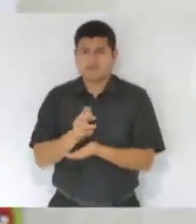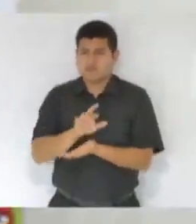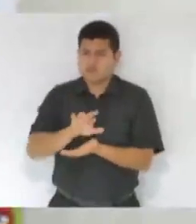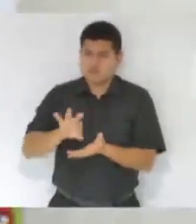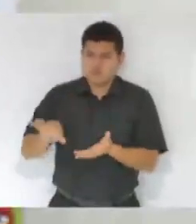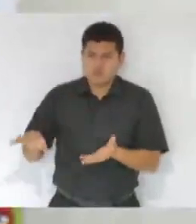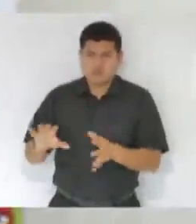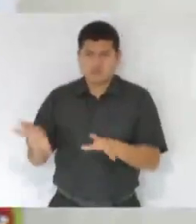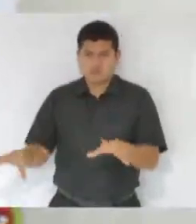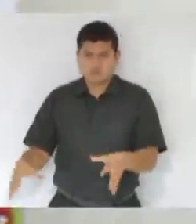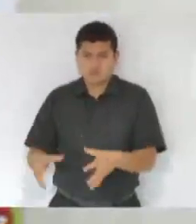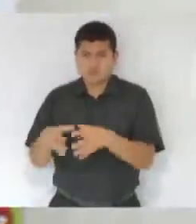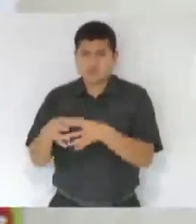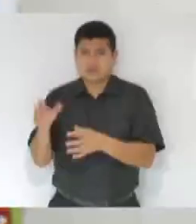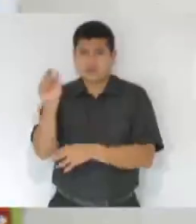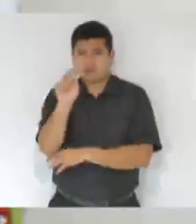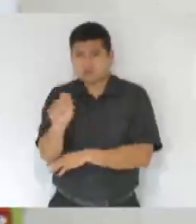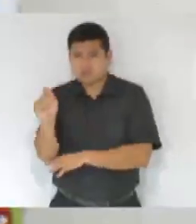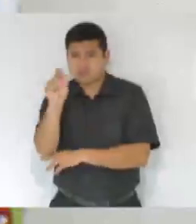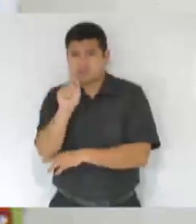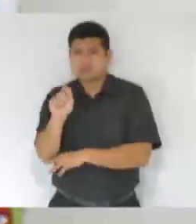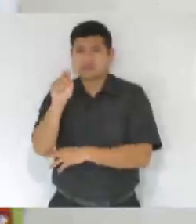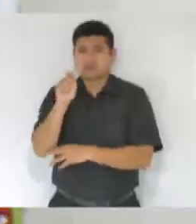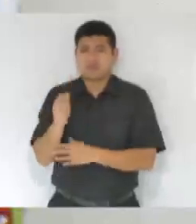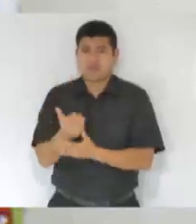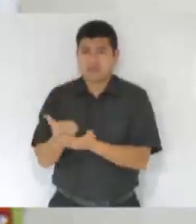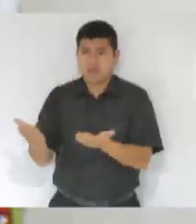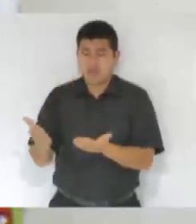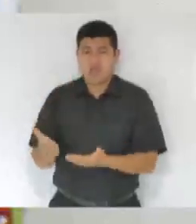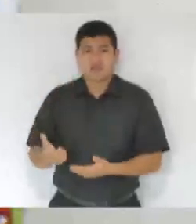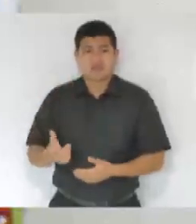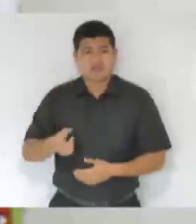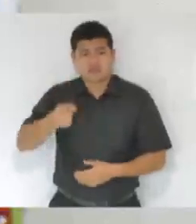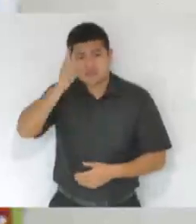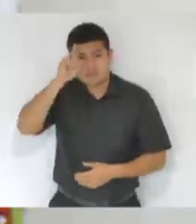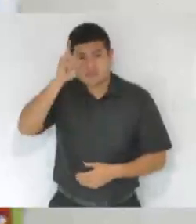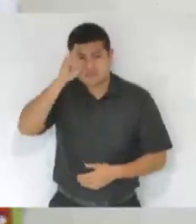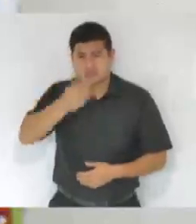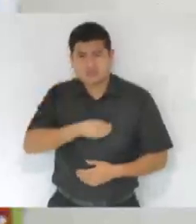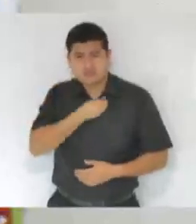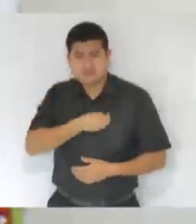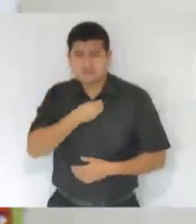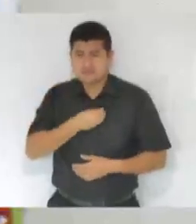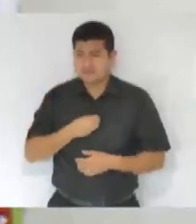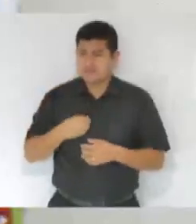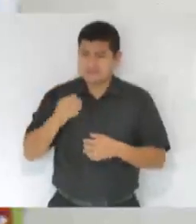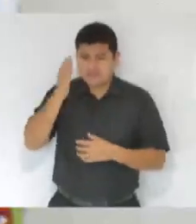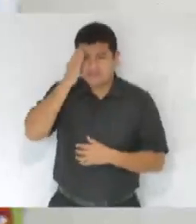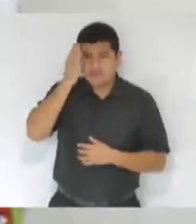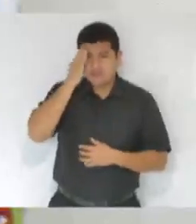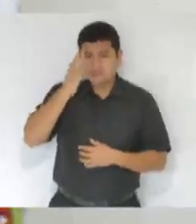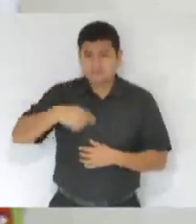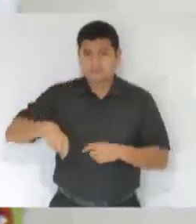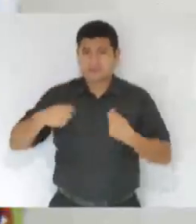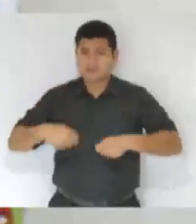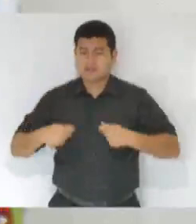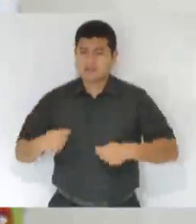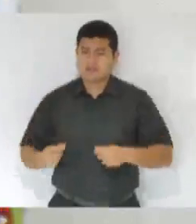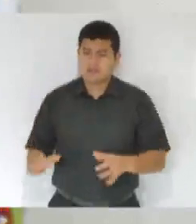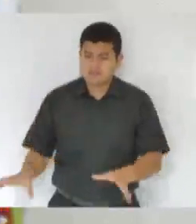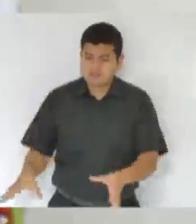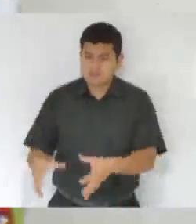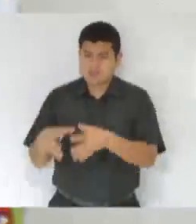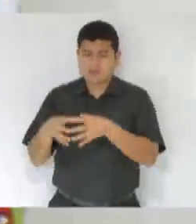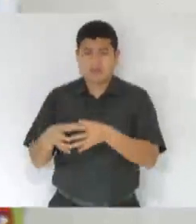as associações, as entidades hospitalares que vivem isso no dia a dia. Nós temos que somar, nós temos que entender que a saúde de